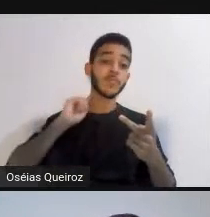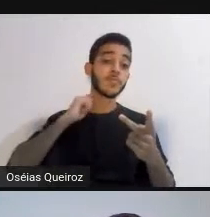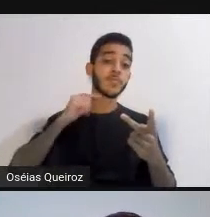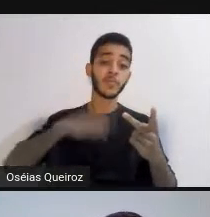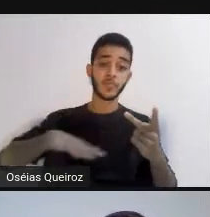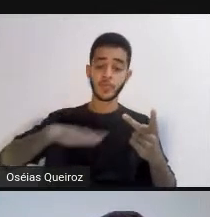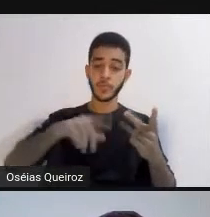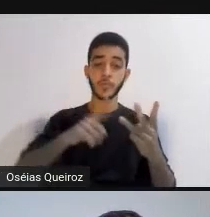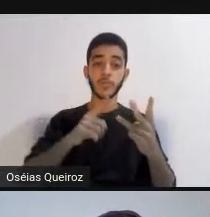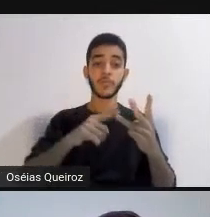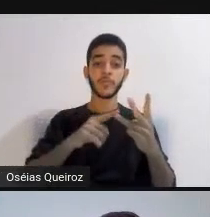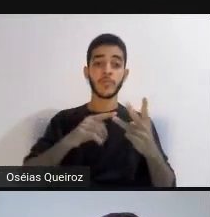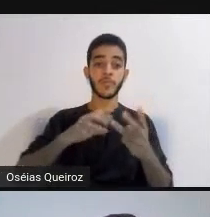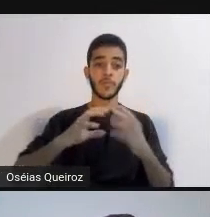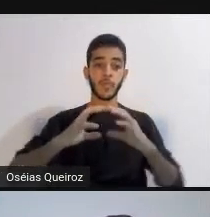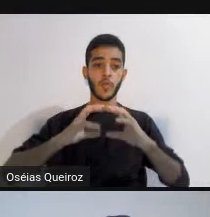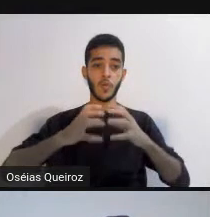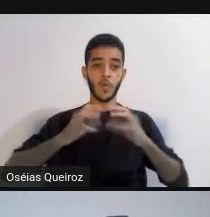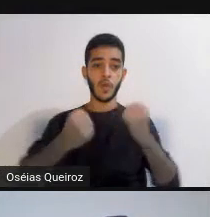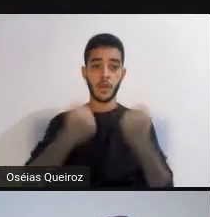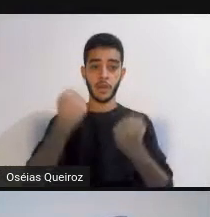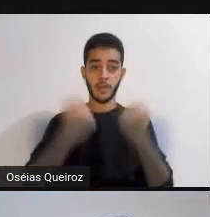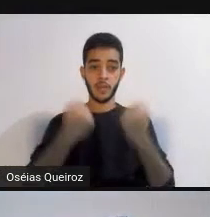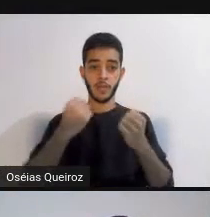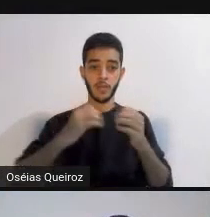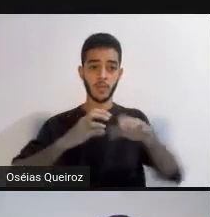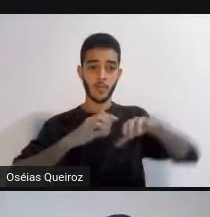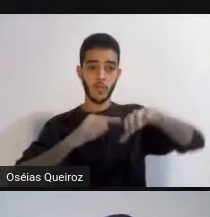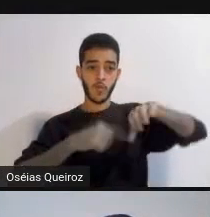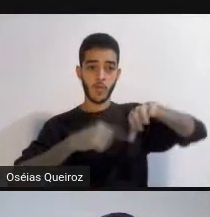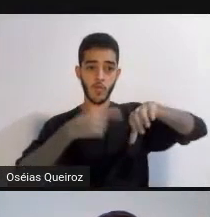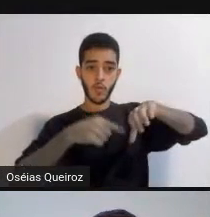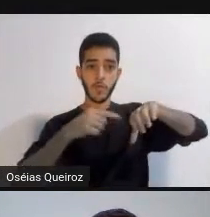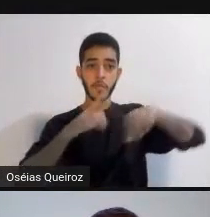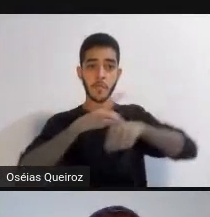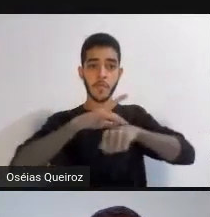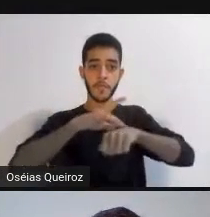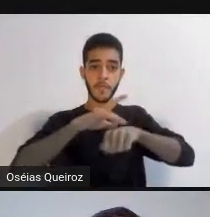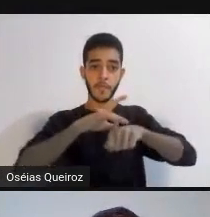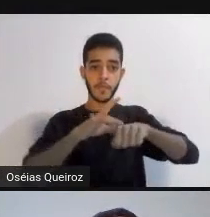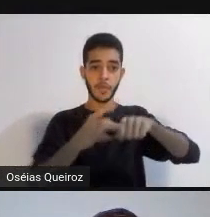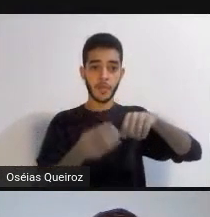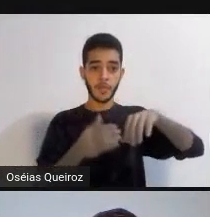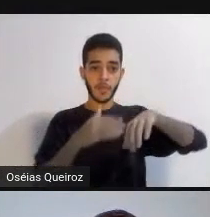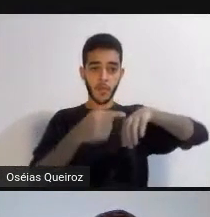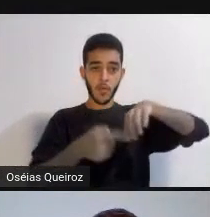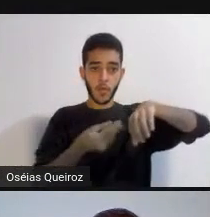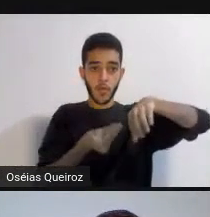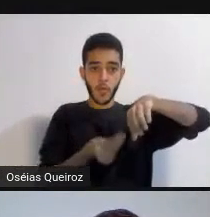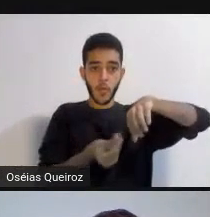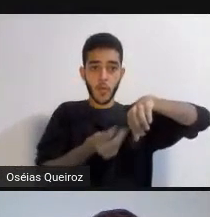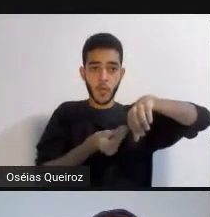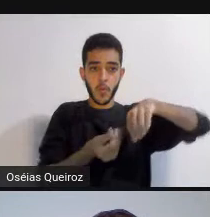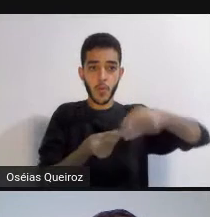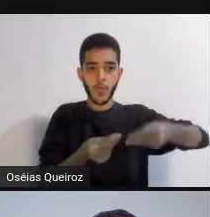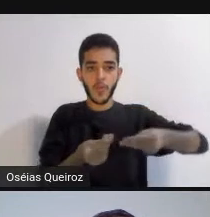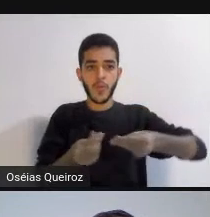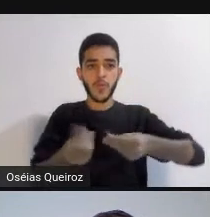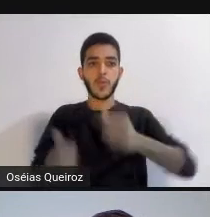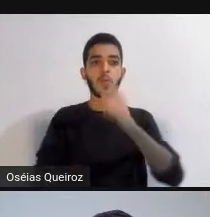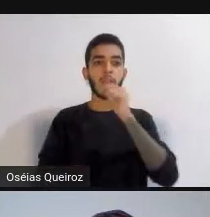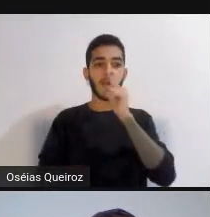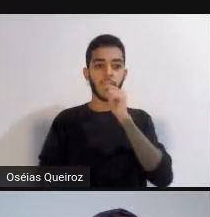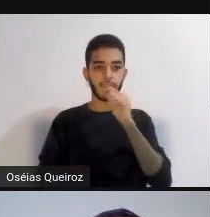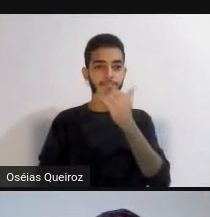ele acaba se fragmentando em partículas menores e essas partículas elas podem chegar até o ecossistema aquático. Lembrando, pessoal,